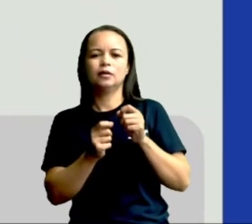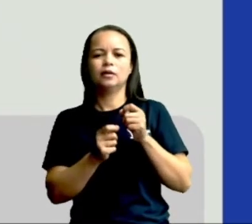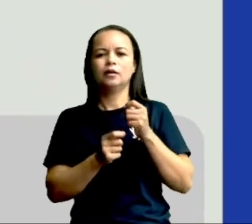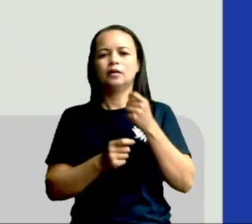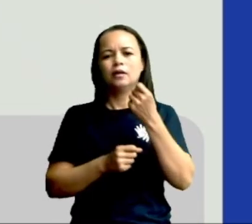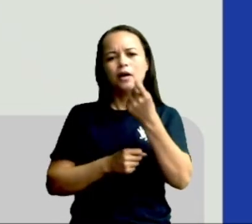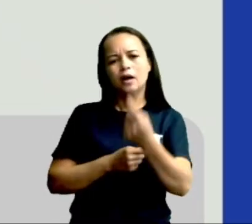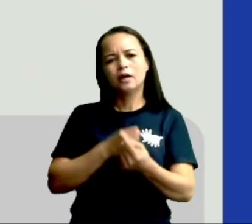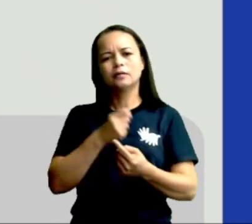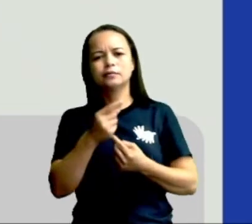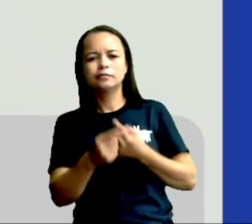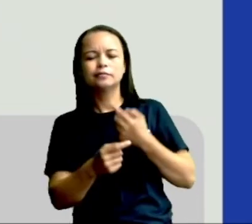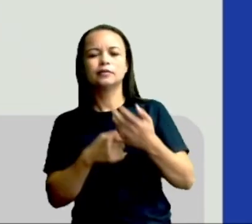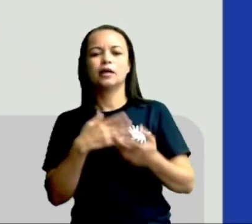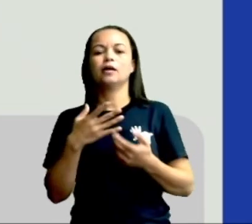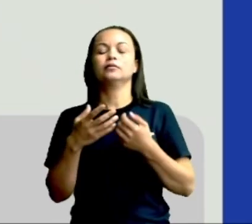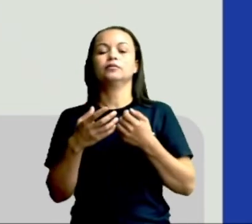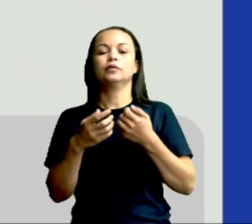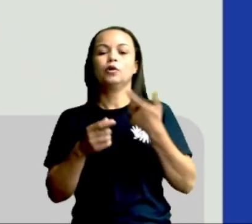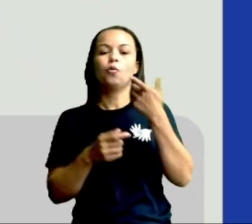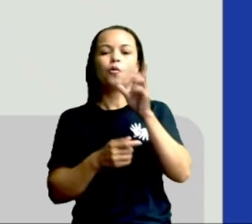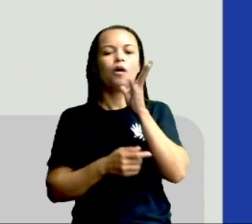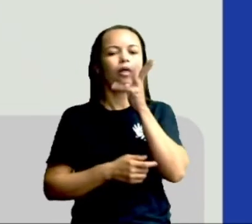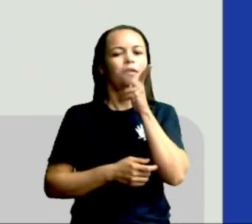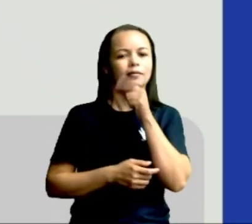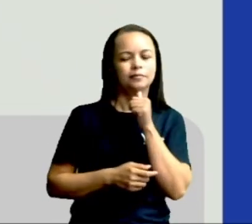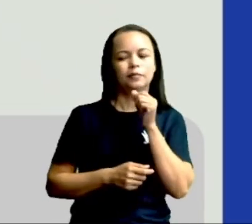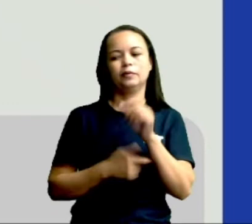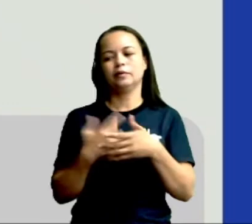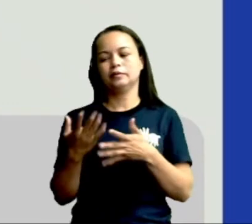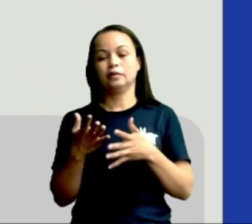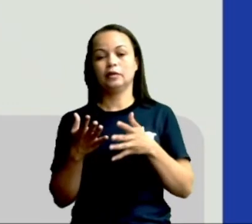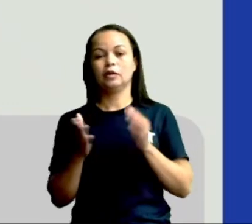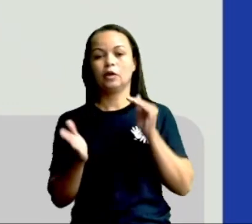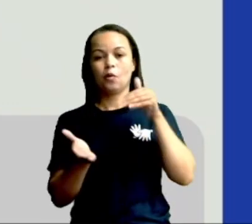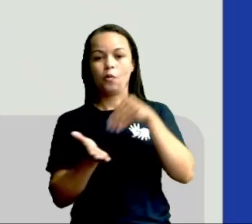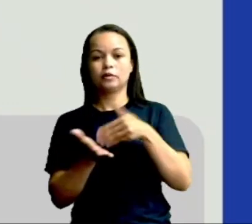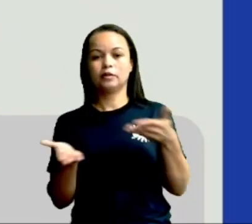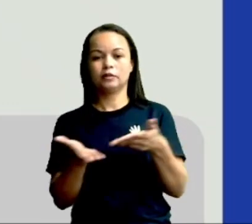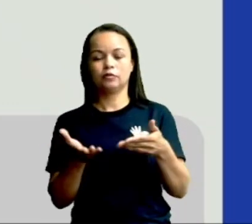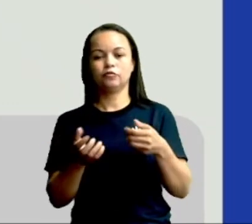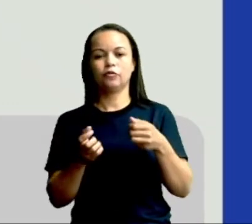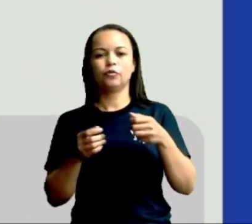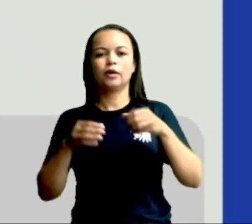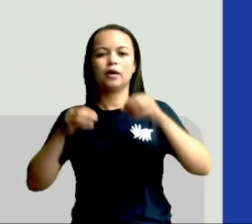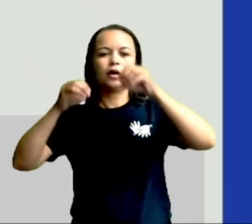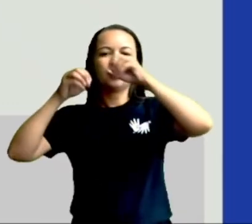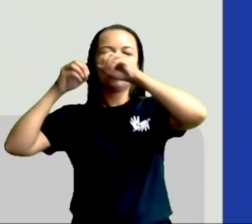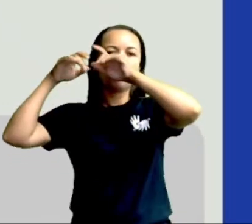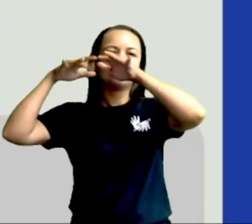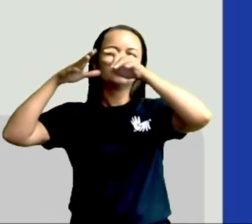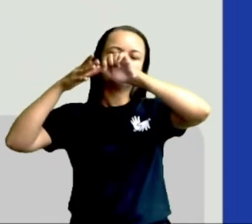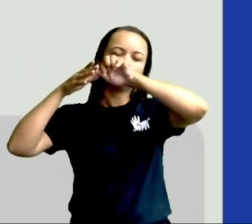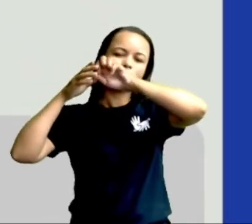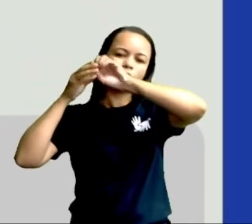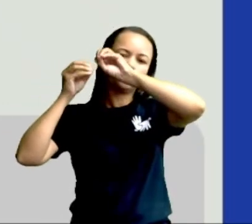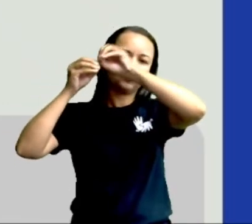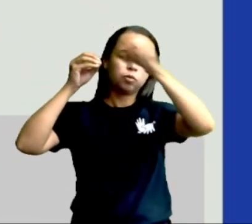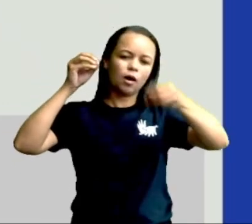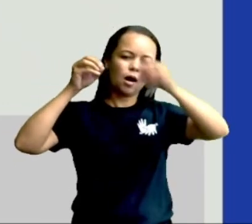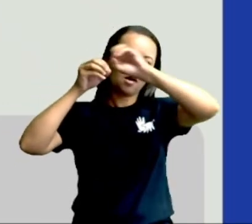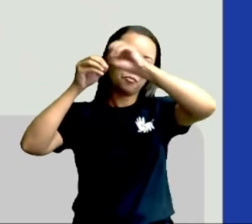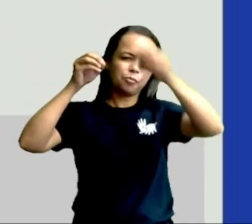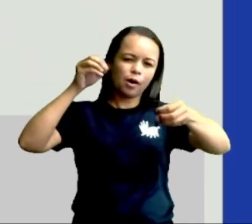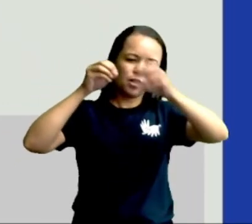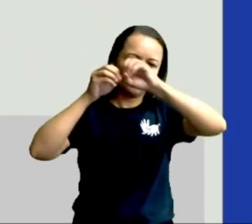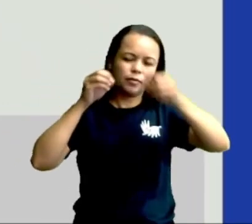né? E outros demoram mais. E o último que nós tivemos esse ano foi justamente a chuva de meteoros, que aconteceu no dia 13